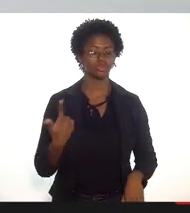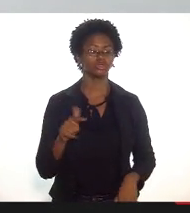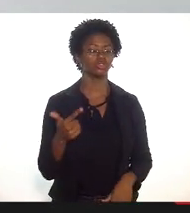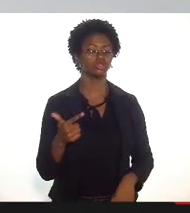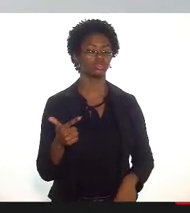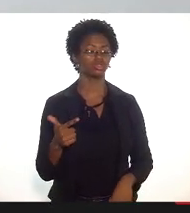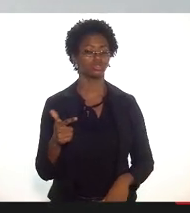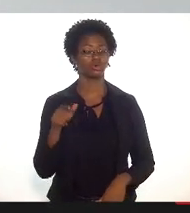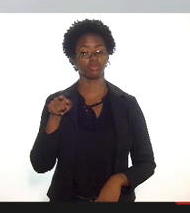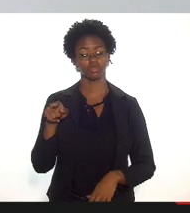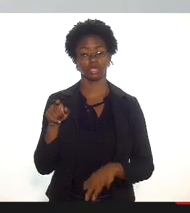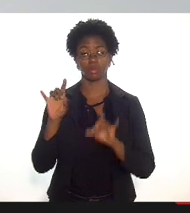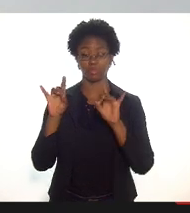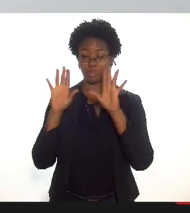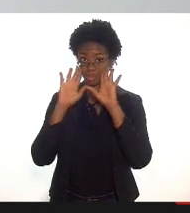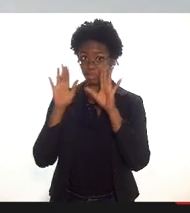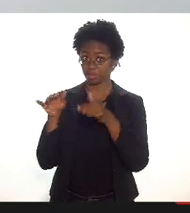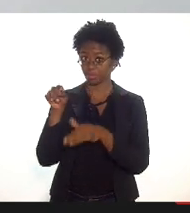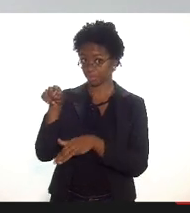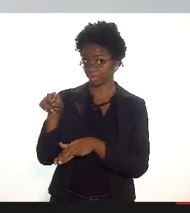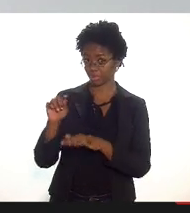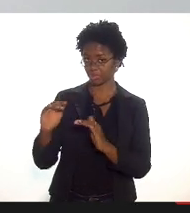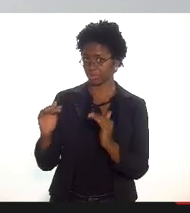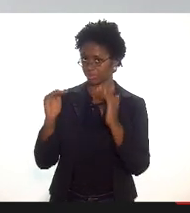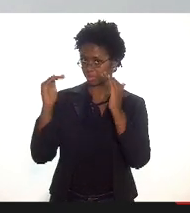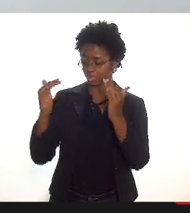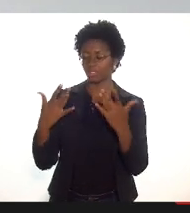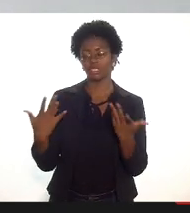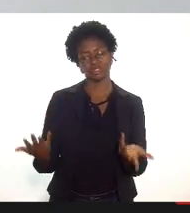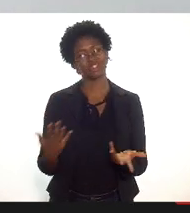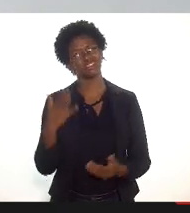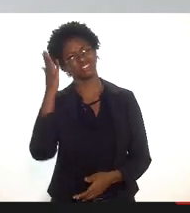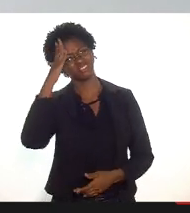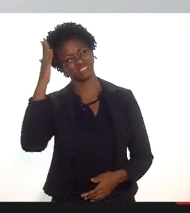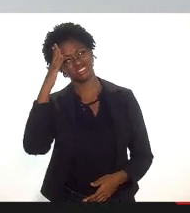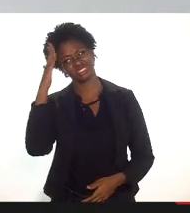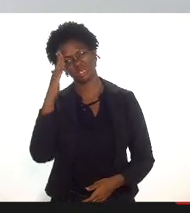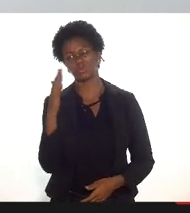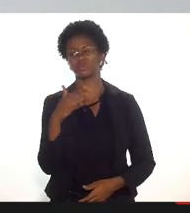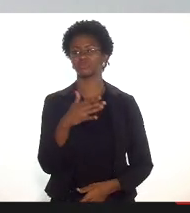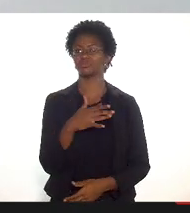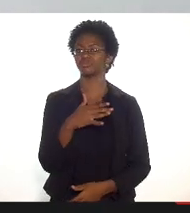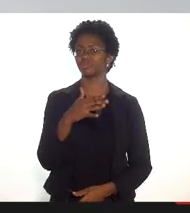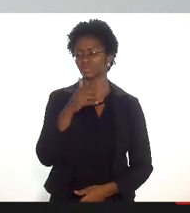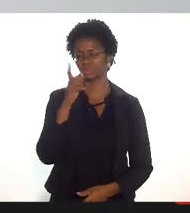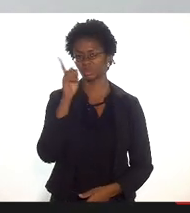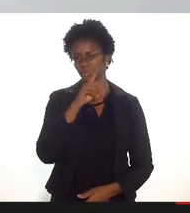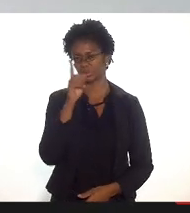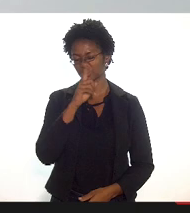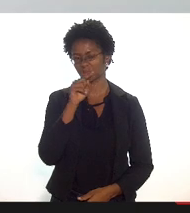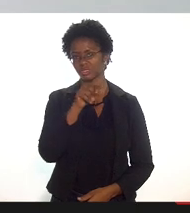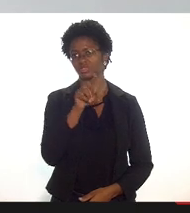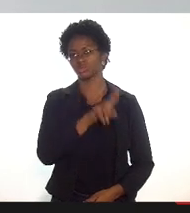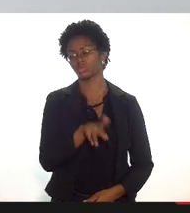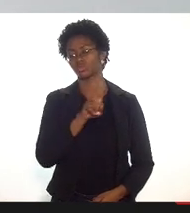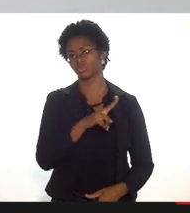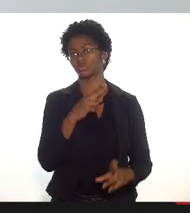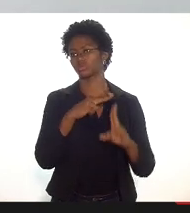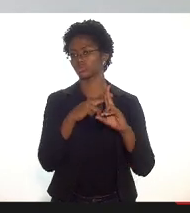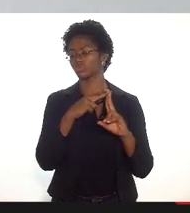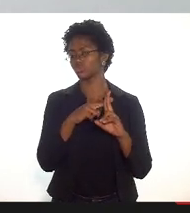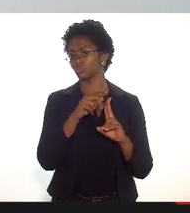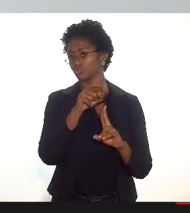alta complexidade. Então, a gente sabe que esse prejuízo na acessibilidade do usuário do SUS, ele